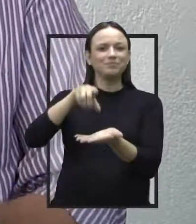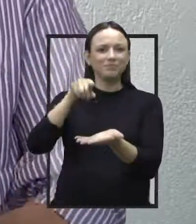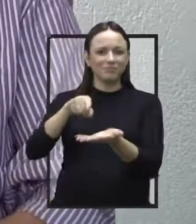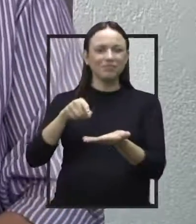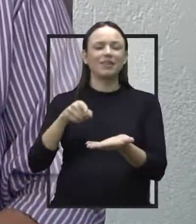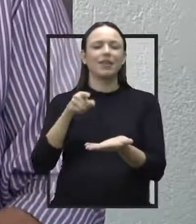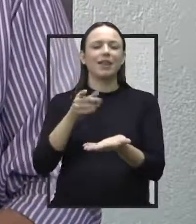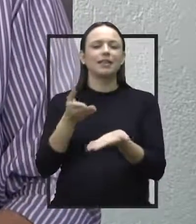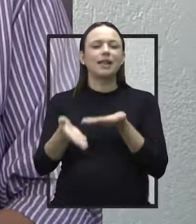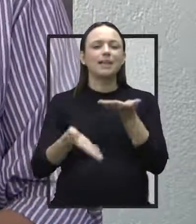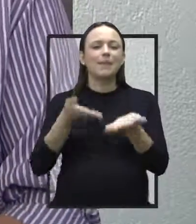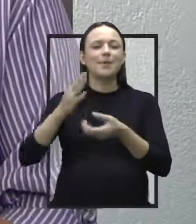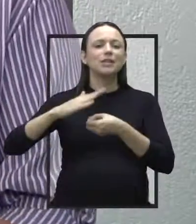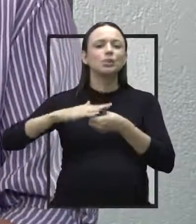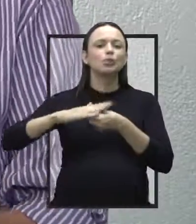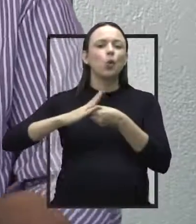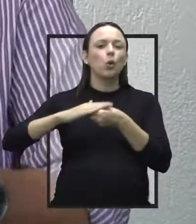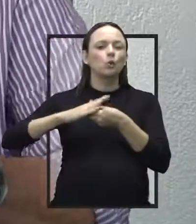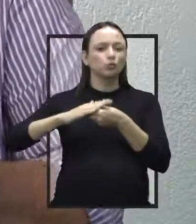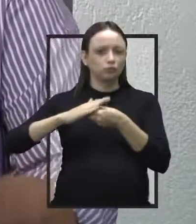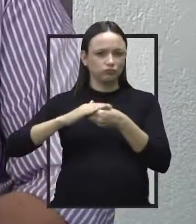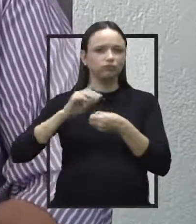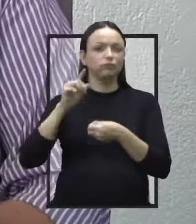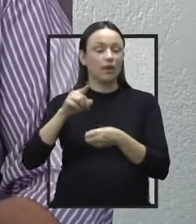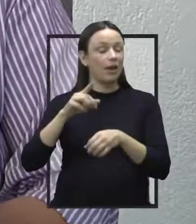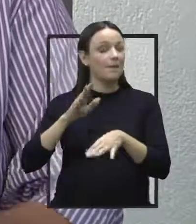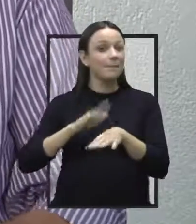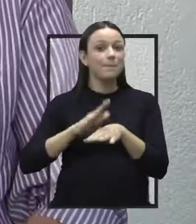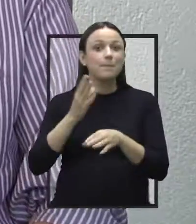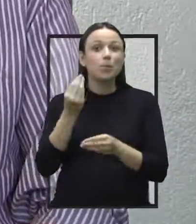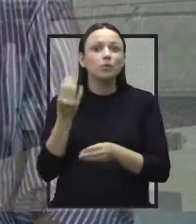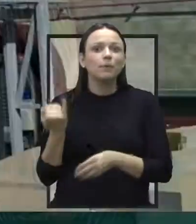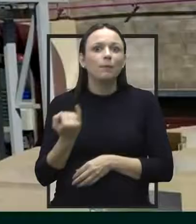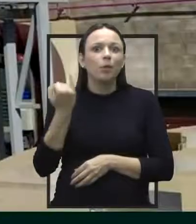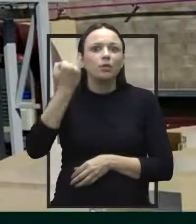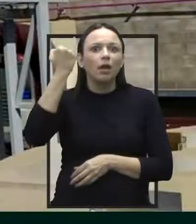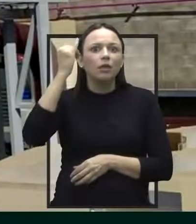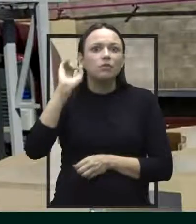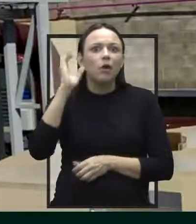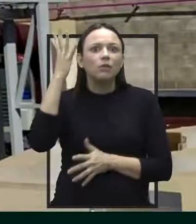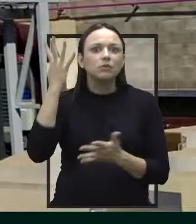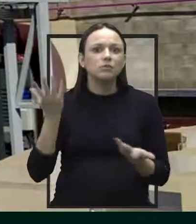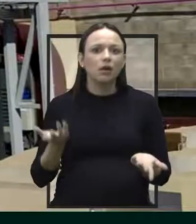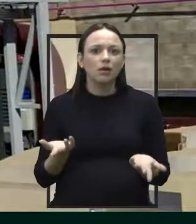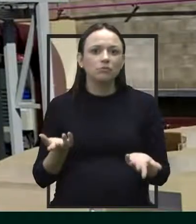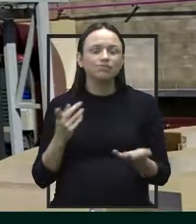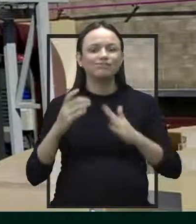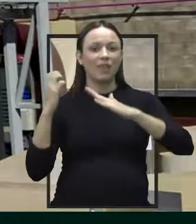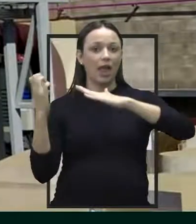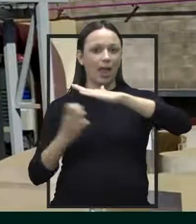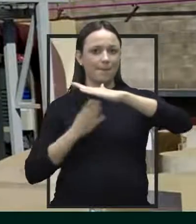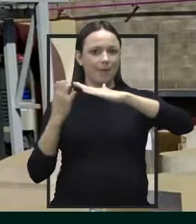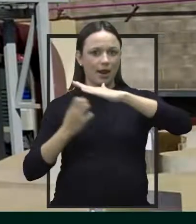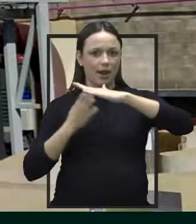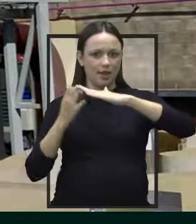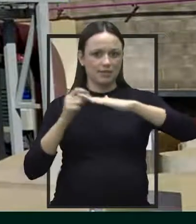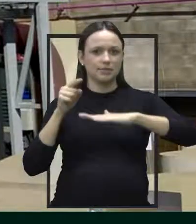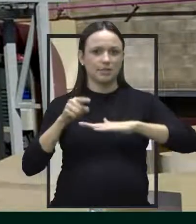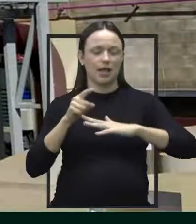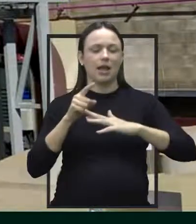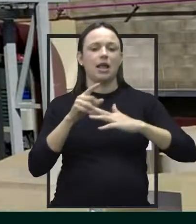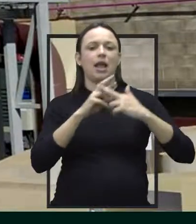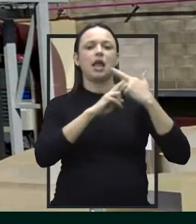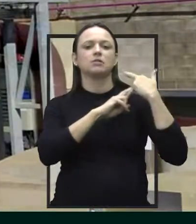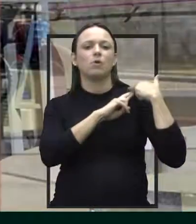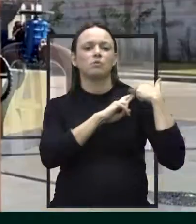nesses últimos tempos, uma das coisas mais importantes que está acontecendo em nossa cidade. A empresa responsável pelo trabalho, que